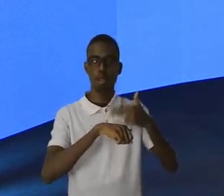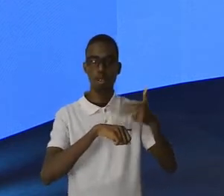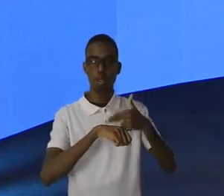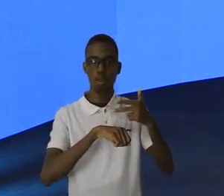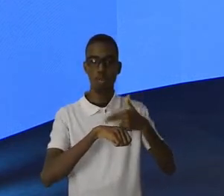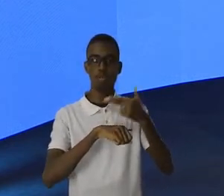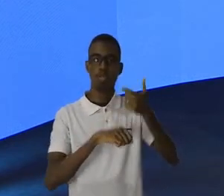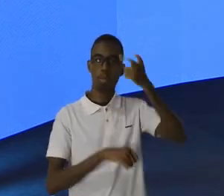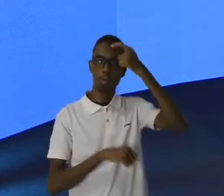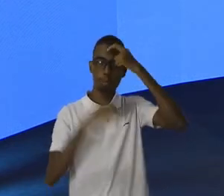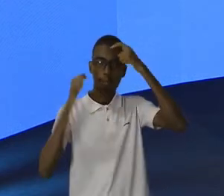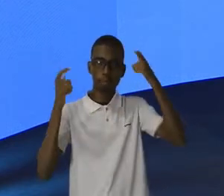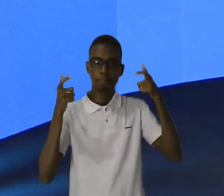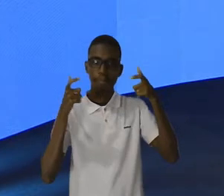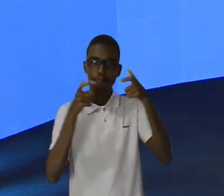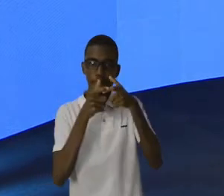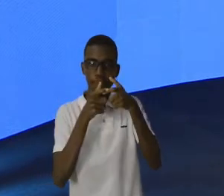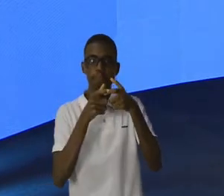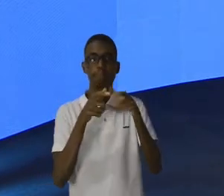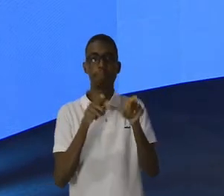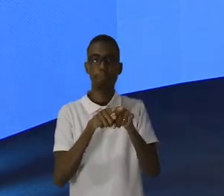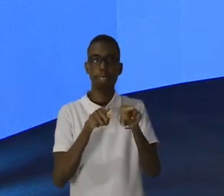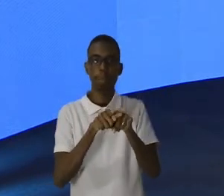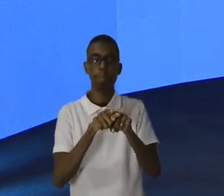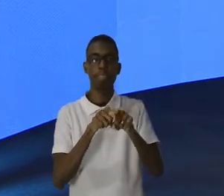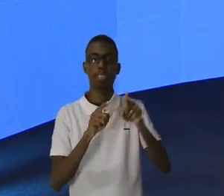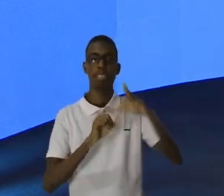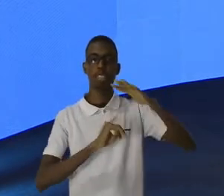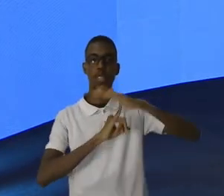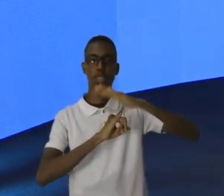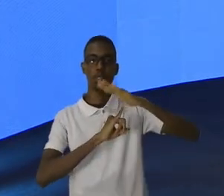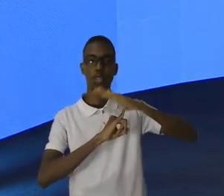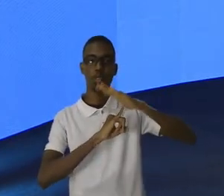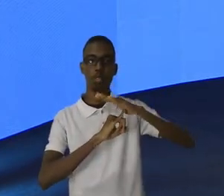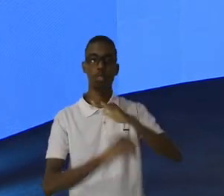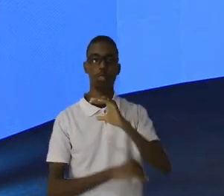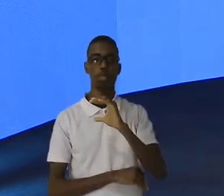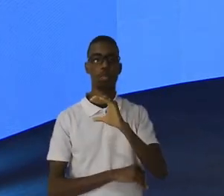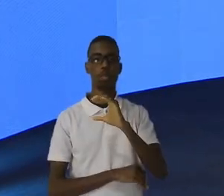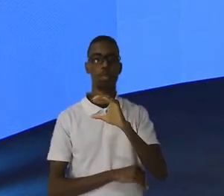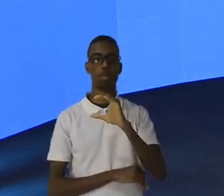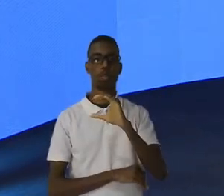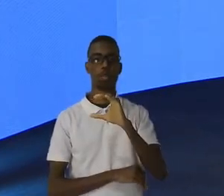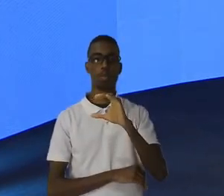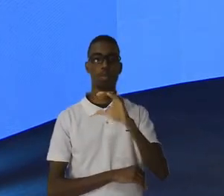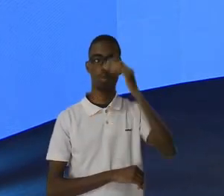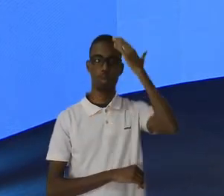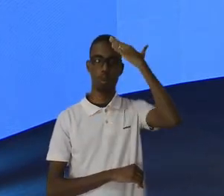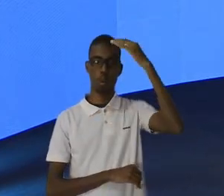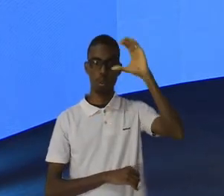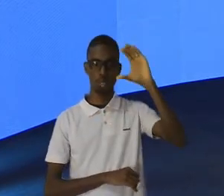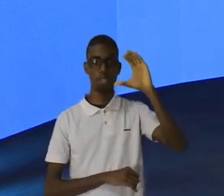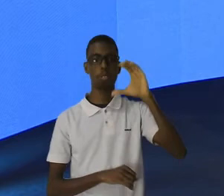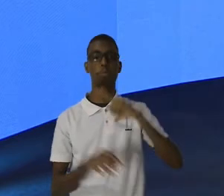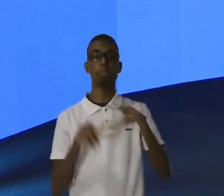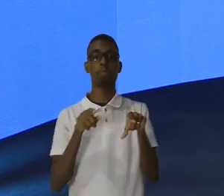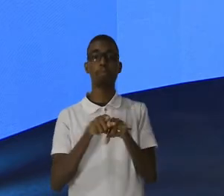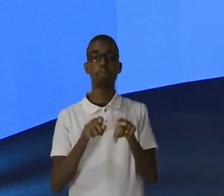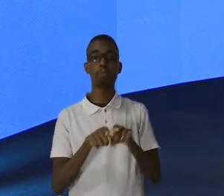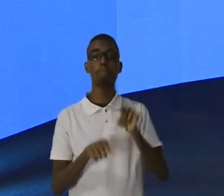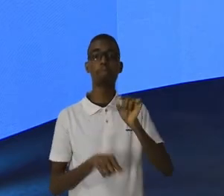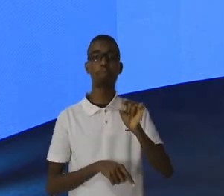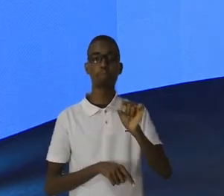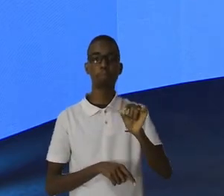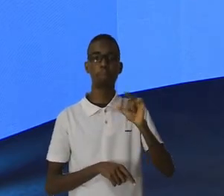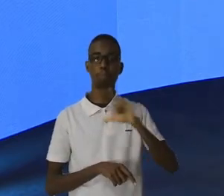no Instituto de Neurologia de Curitiba, INC. E estágio na University of Miami, Miller School of